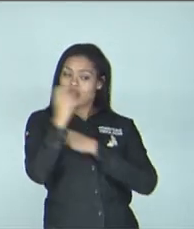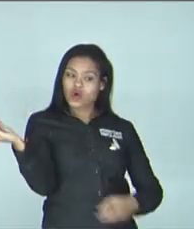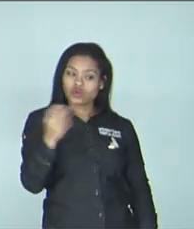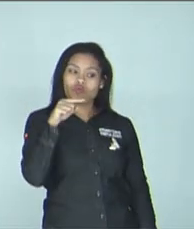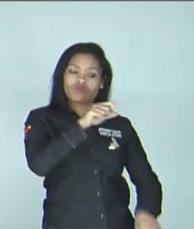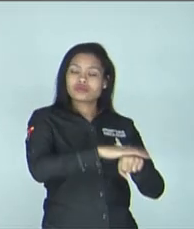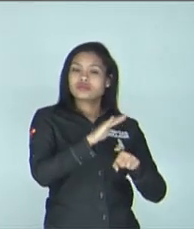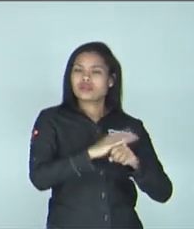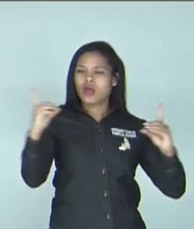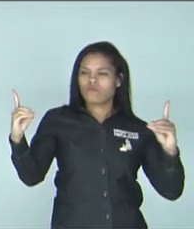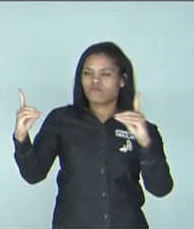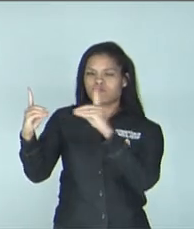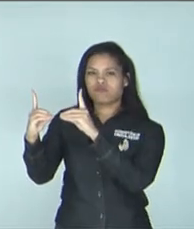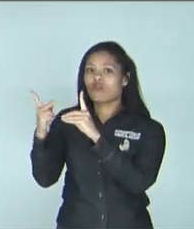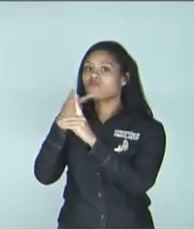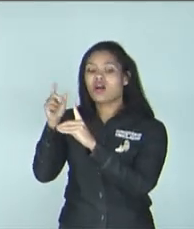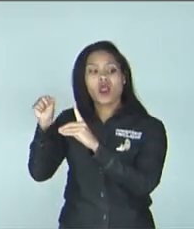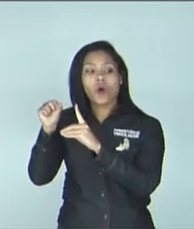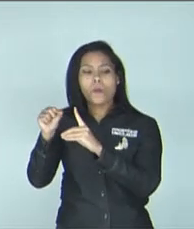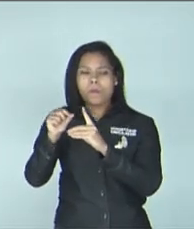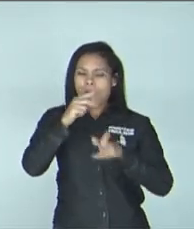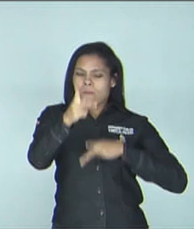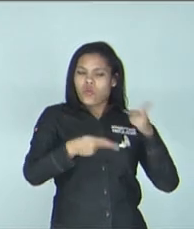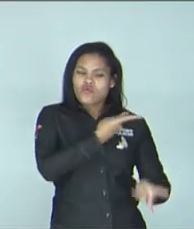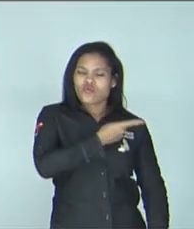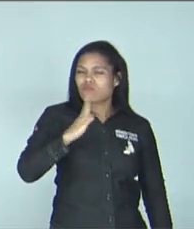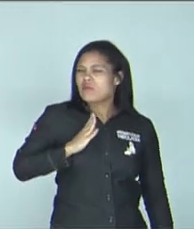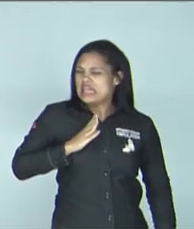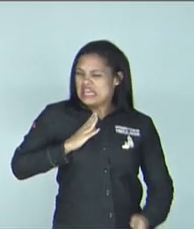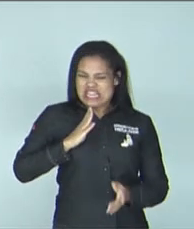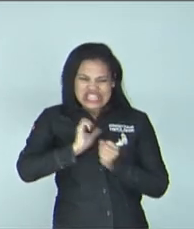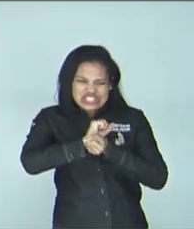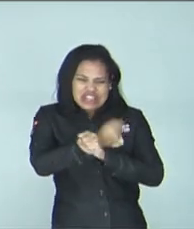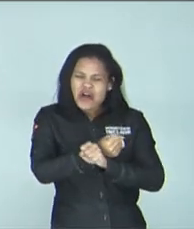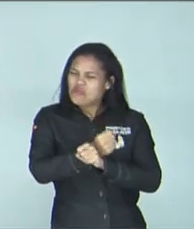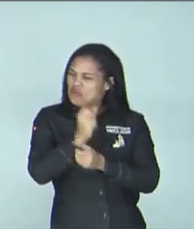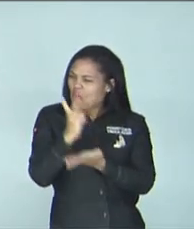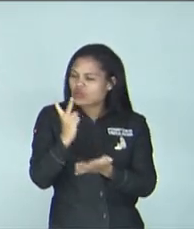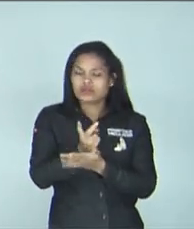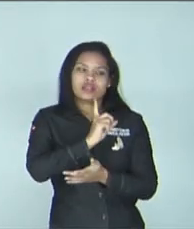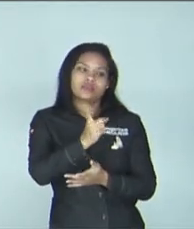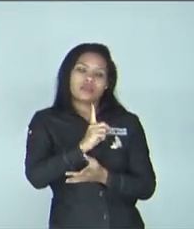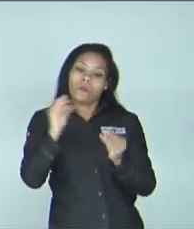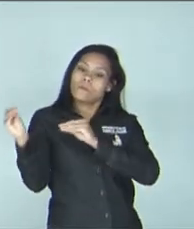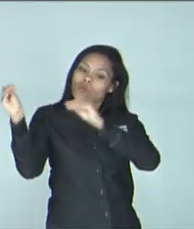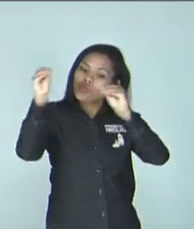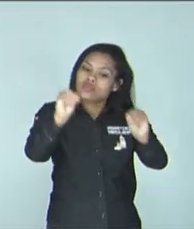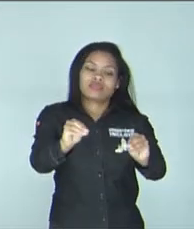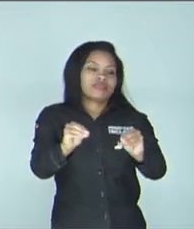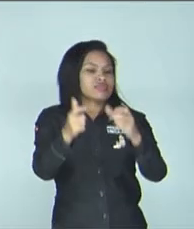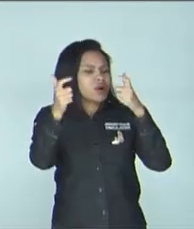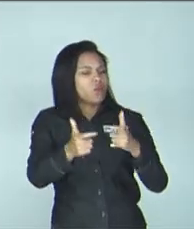e você vai dizer para ele que o povo hebreu não vai ser mais escravo vai sair de lá e vai para uma terra maravilhosa que foi